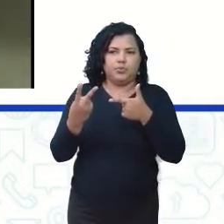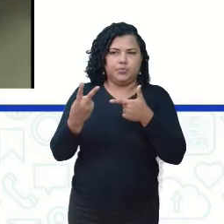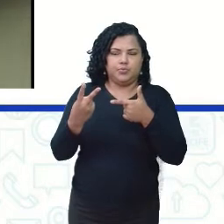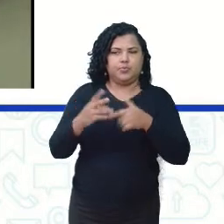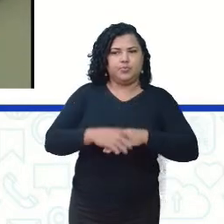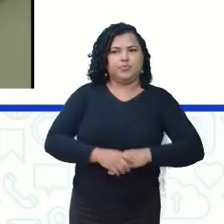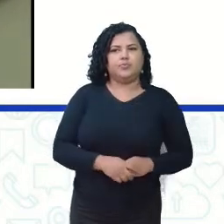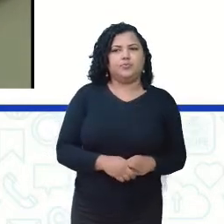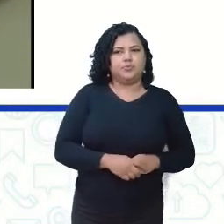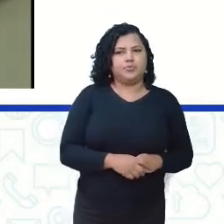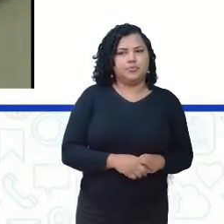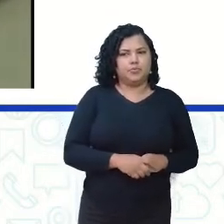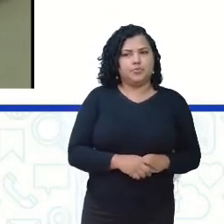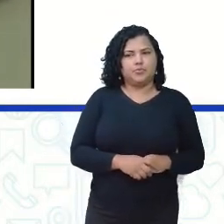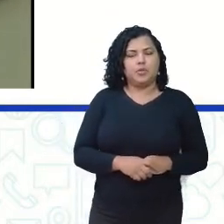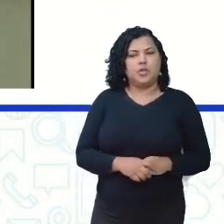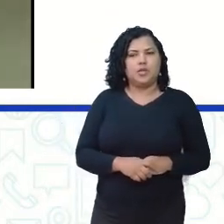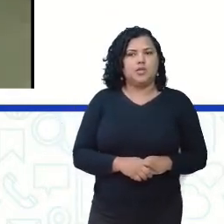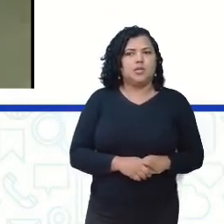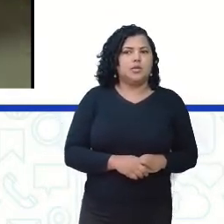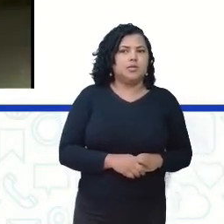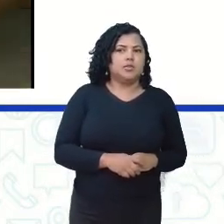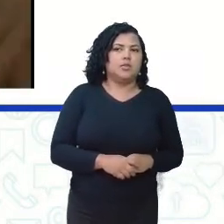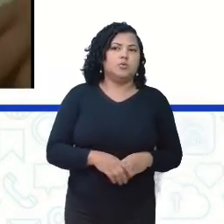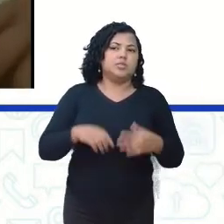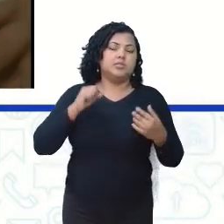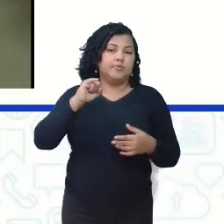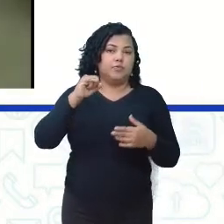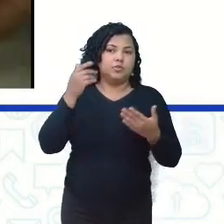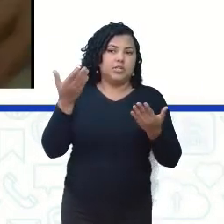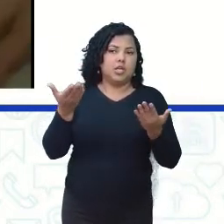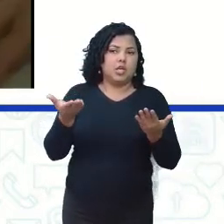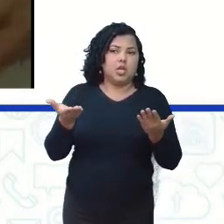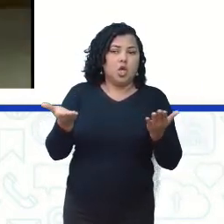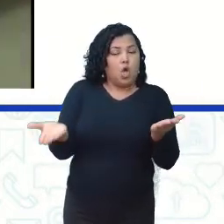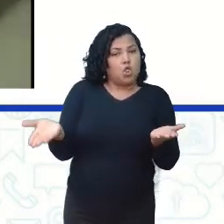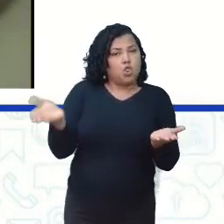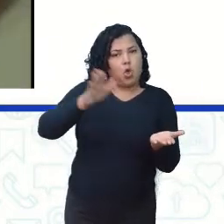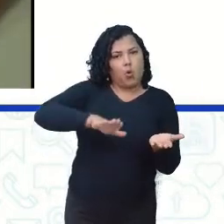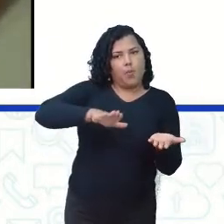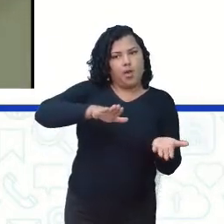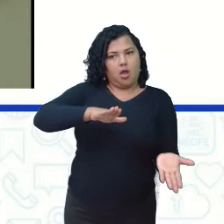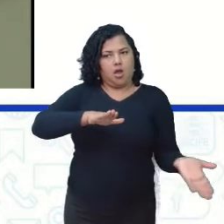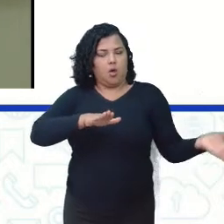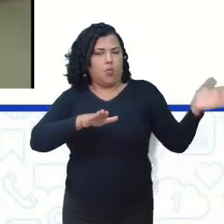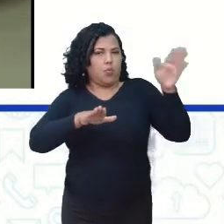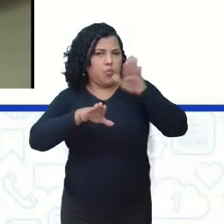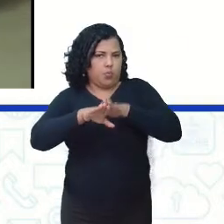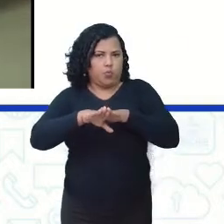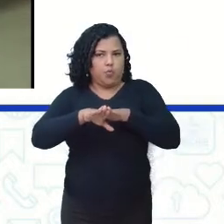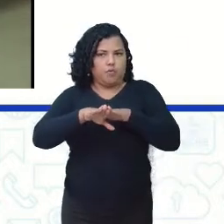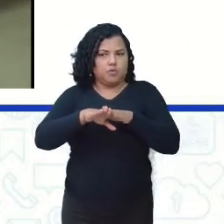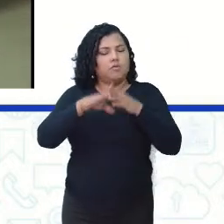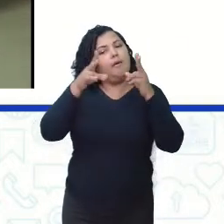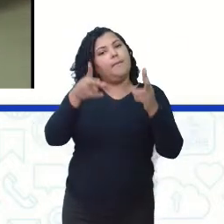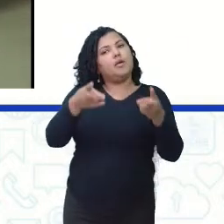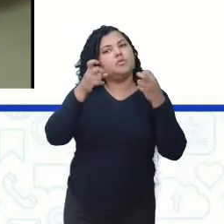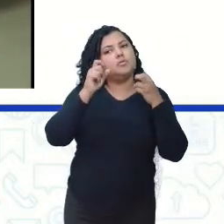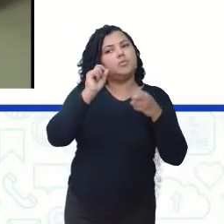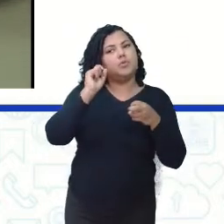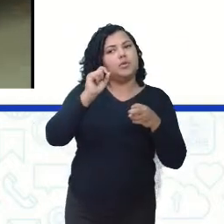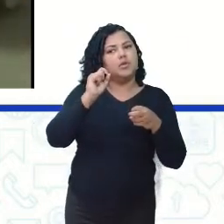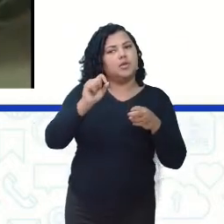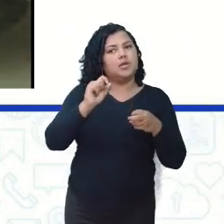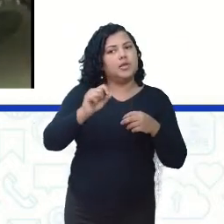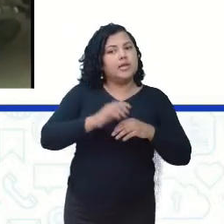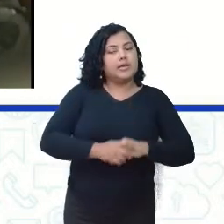do outro triângulo. Quando você faz isso daí, se você dobrar os outros 2 lados, você vai observar que